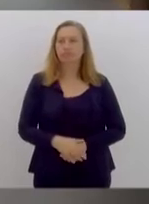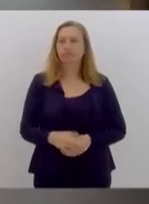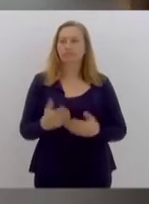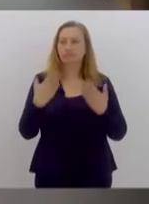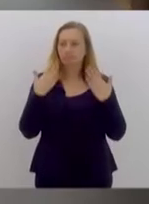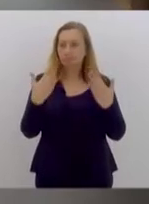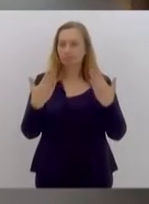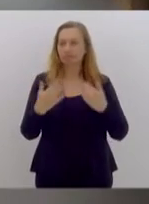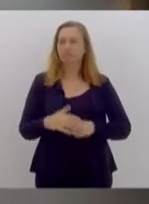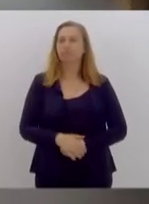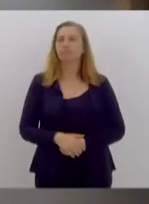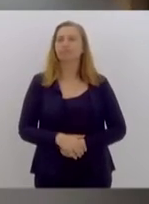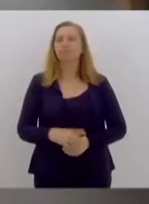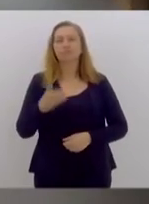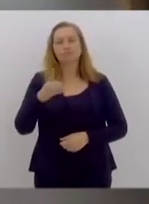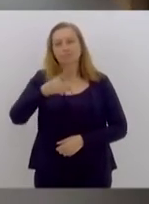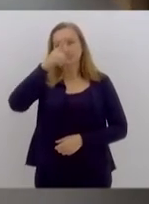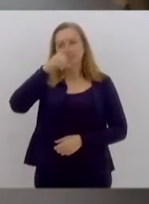deputada